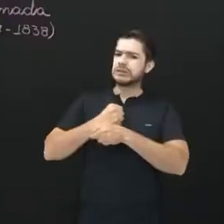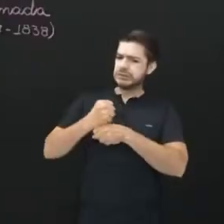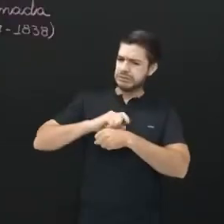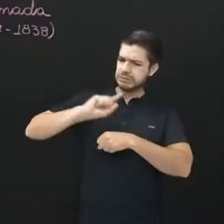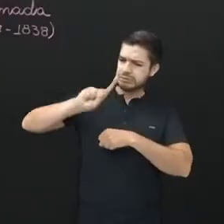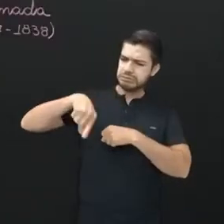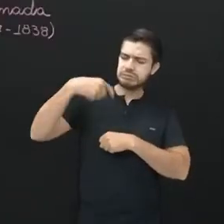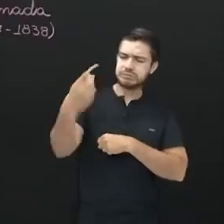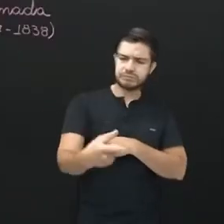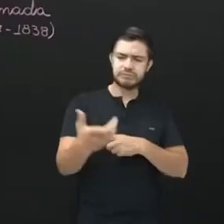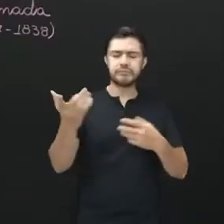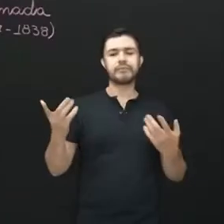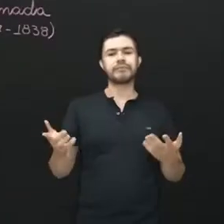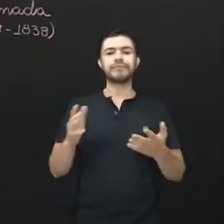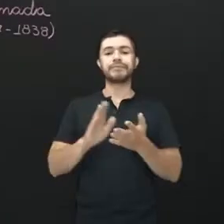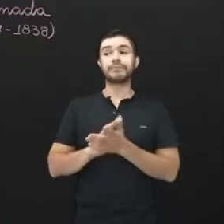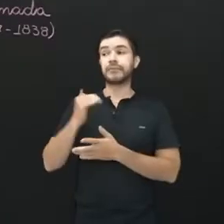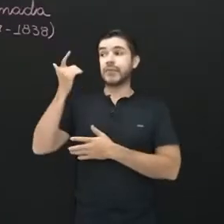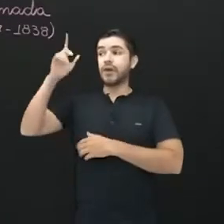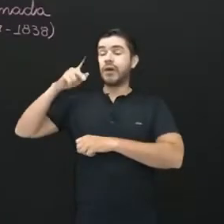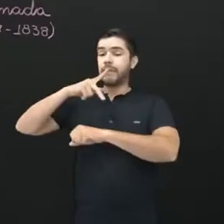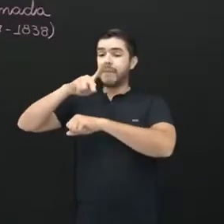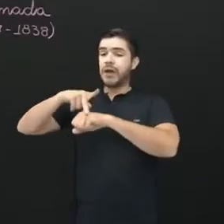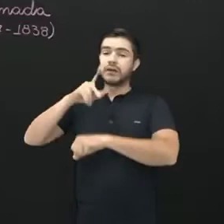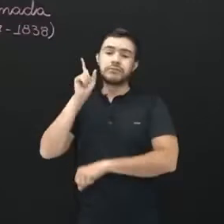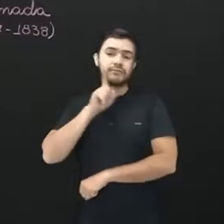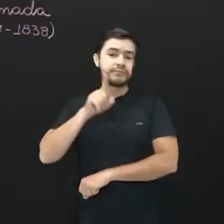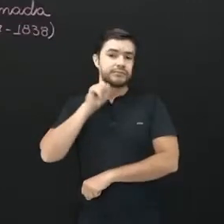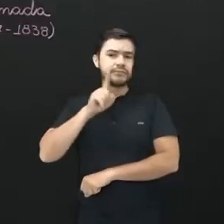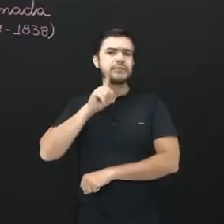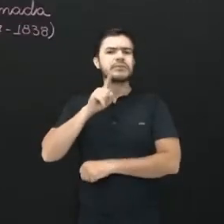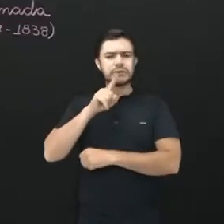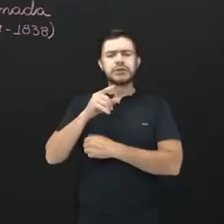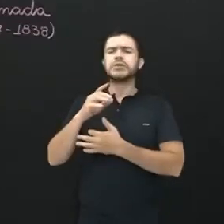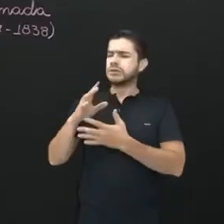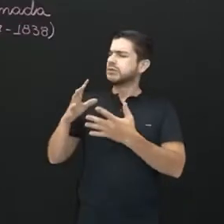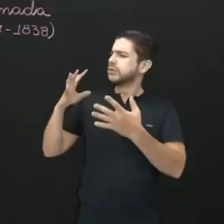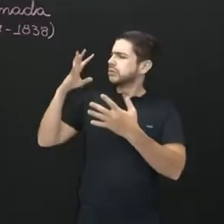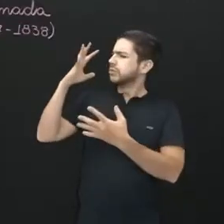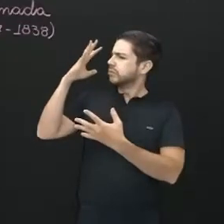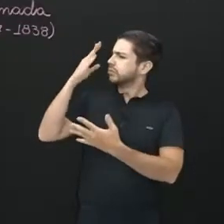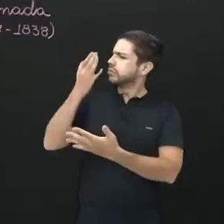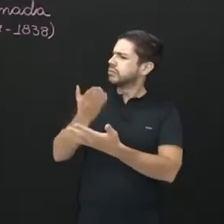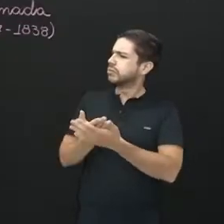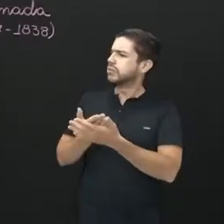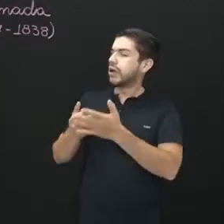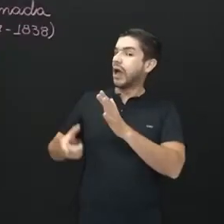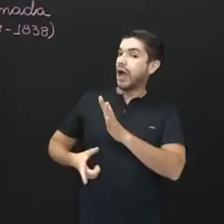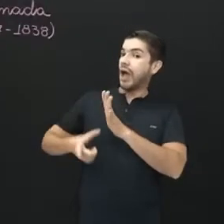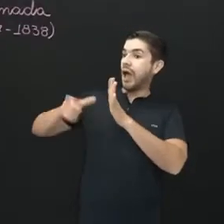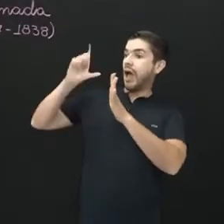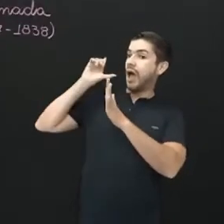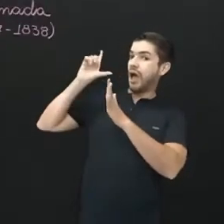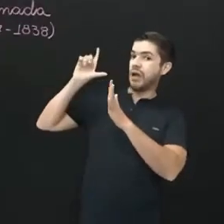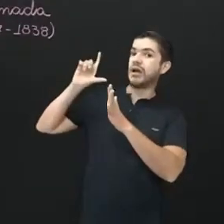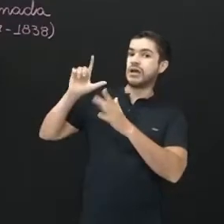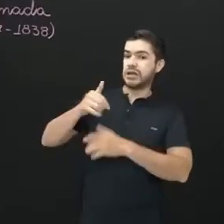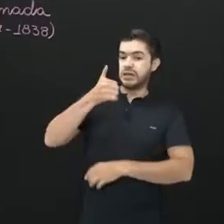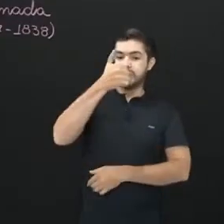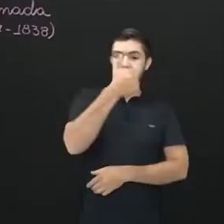uma ideia, um outro país, os Estados Unidos, reconheceu a independência do Brasil antes, em